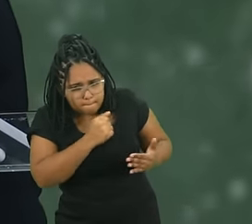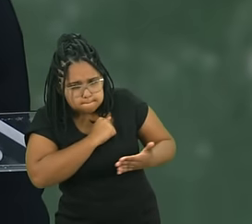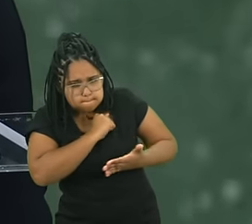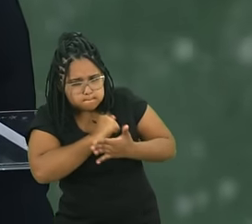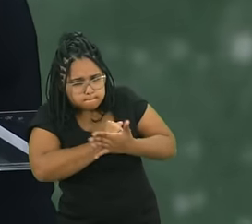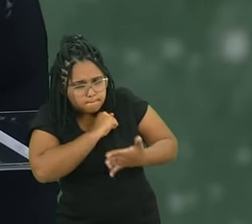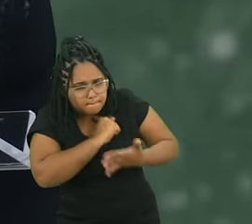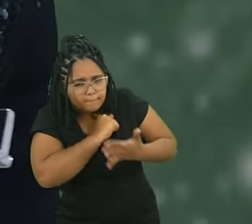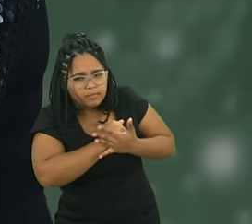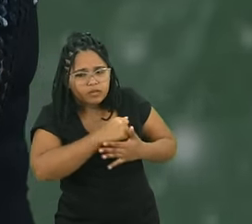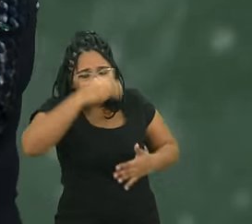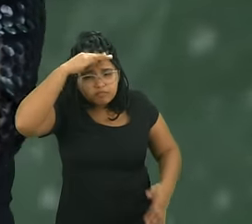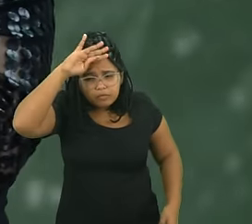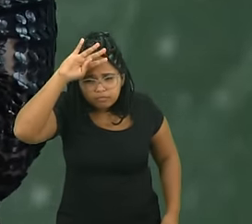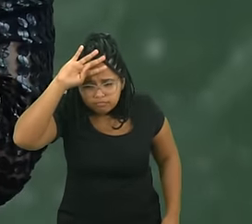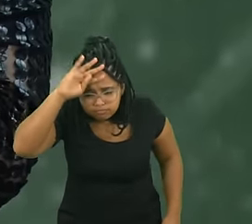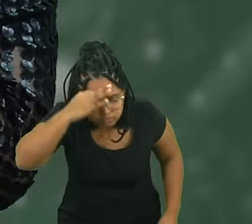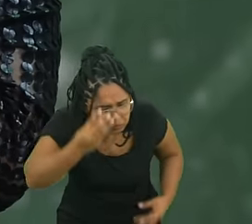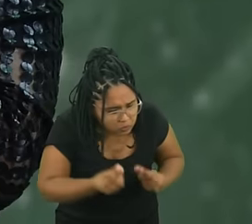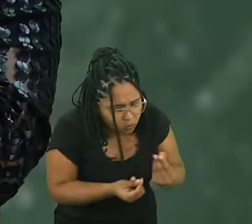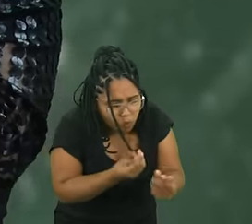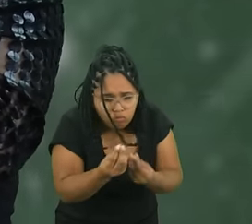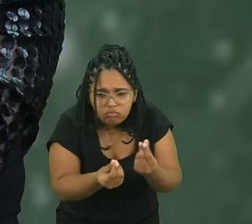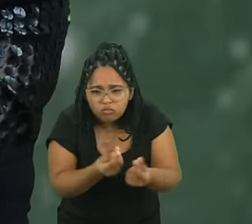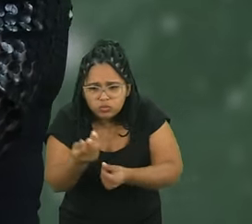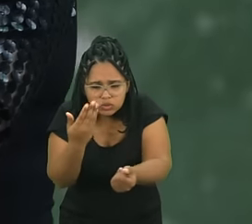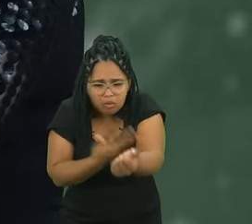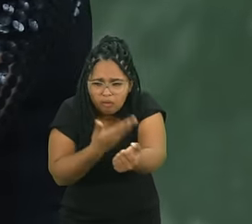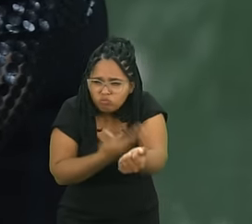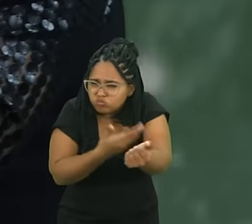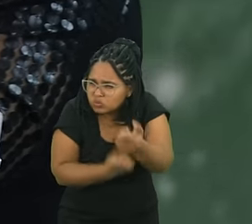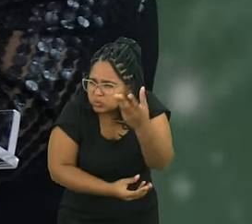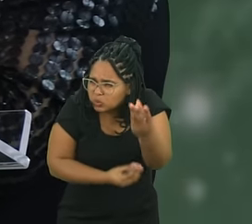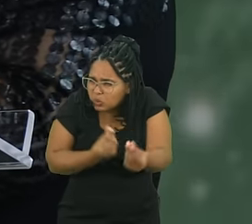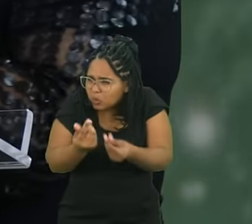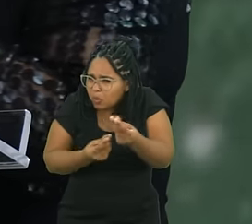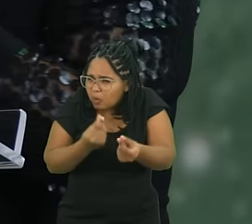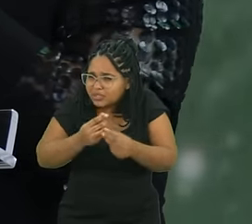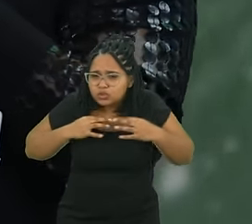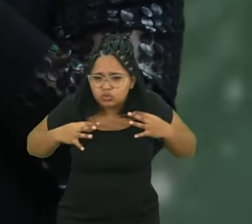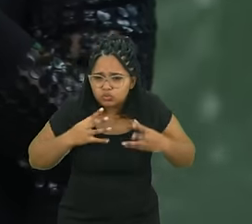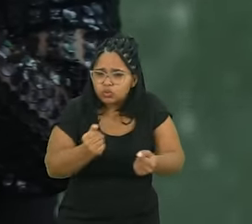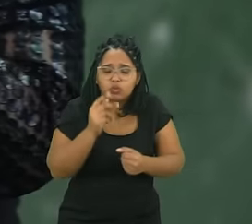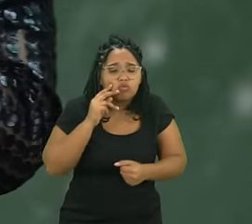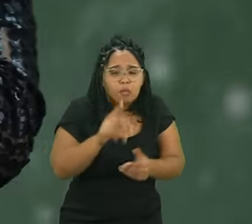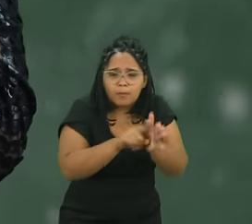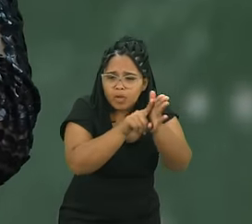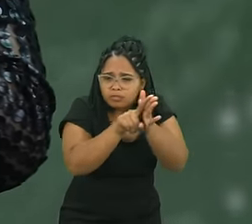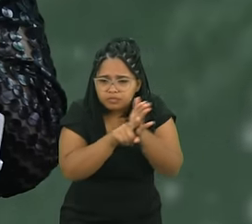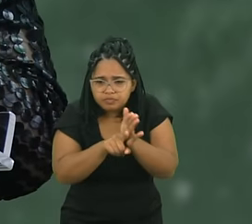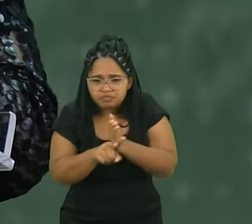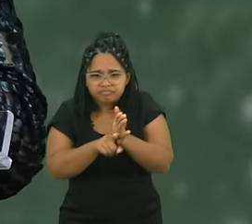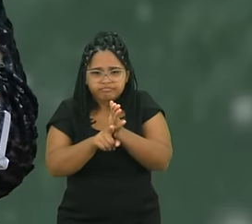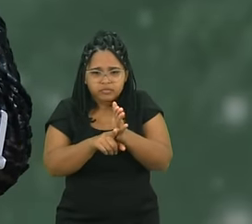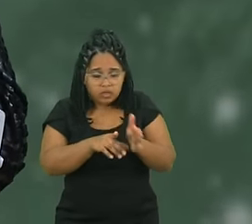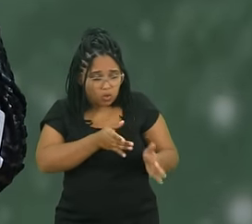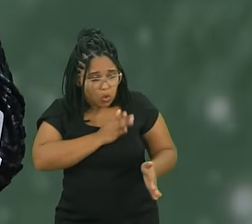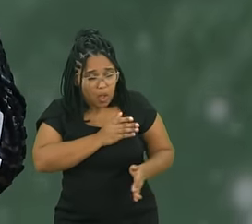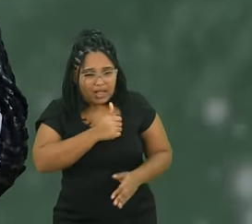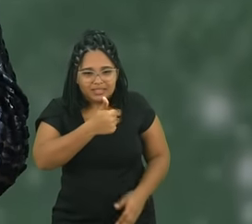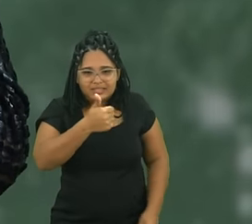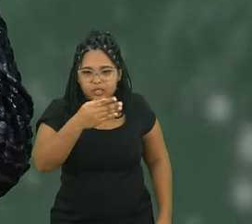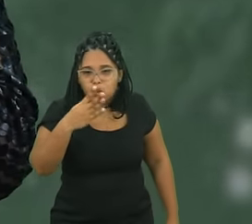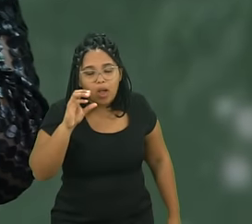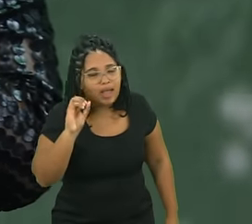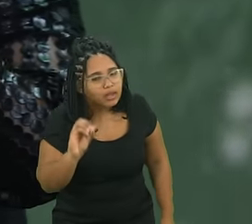a temperatura dele, vamos medir a pressão arterial, vamos medir tudo. E o batimento cardíaco estava 140 por